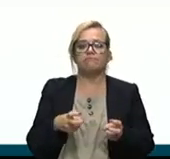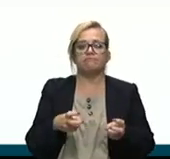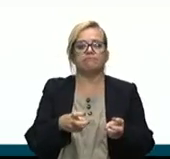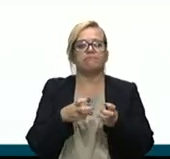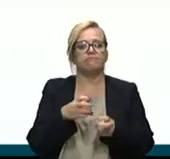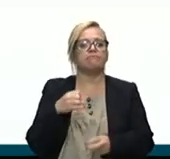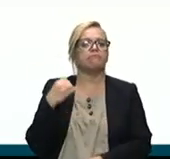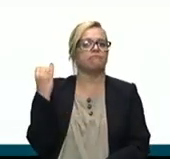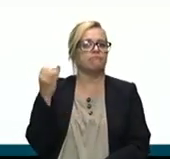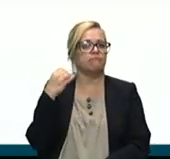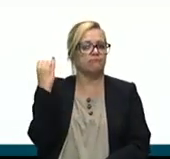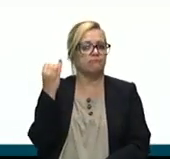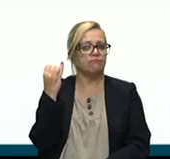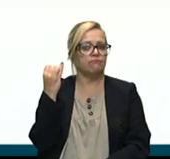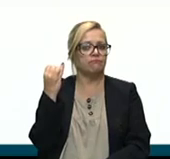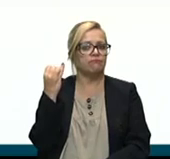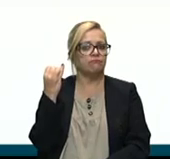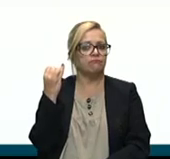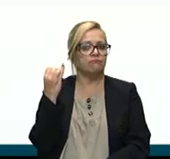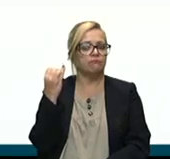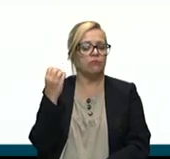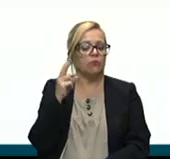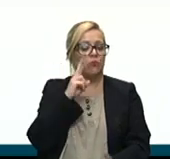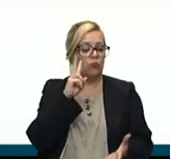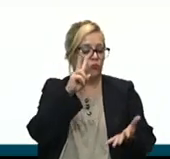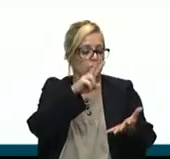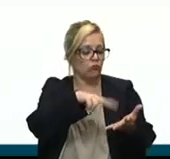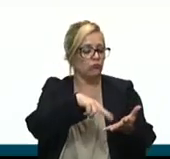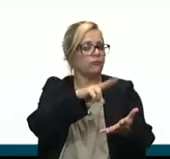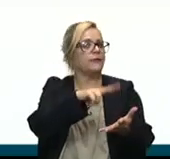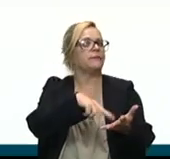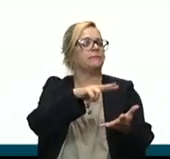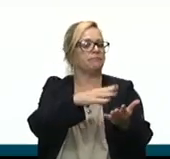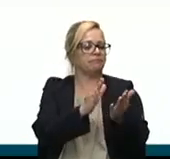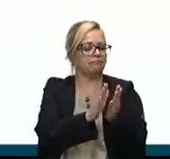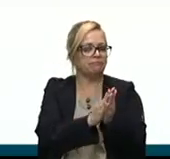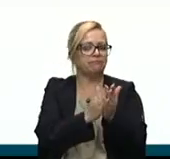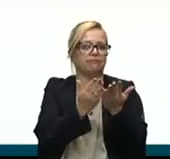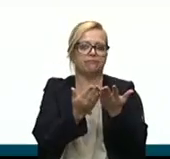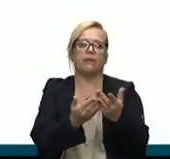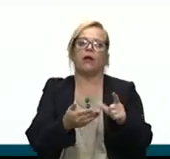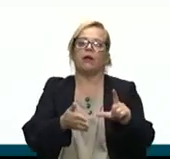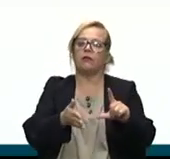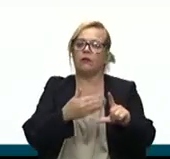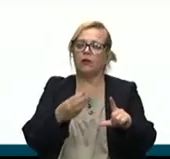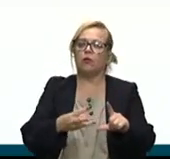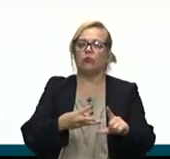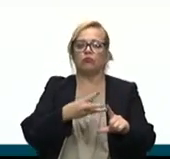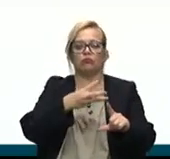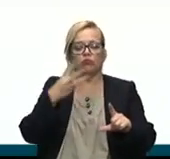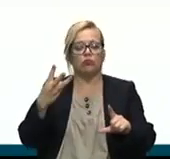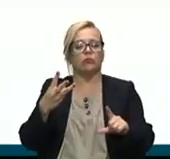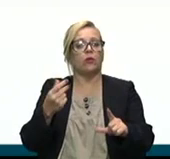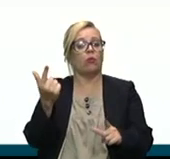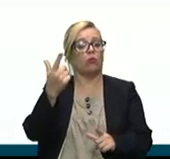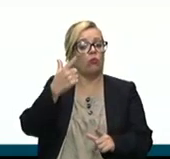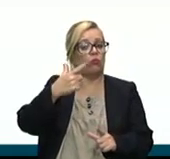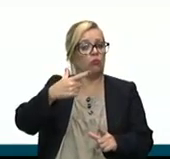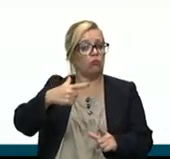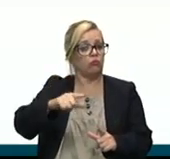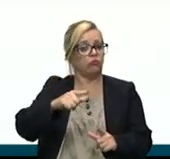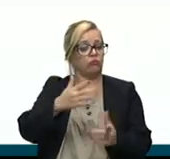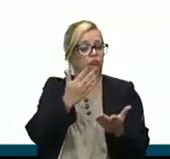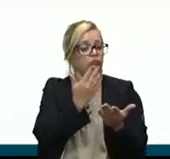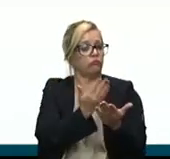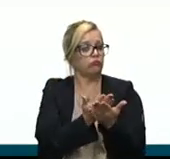é importante que você revise lá os materiais, a teleaula 3, para